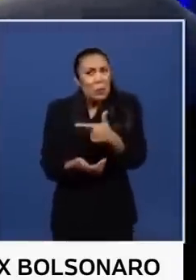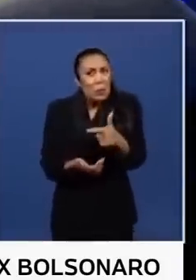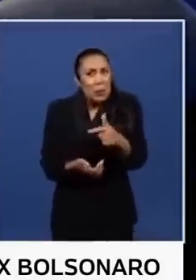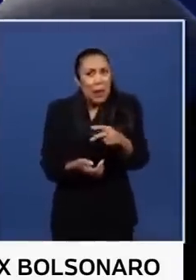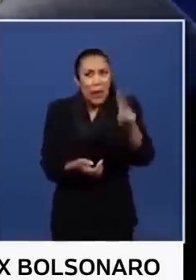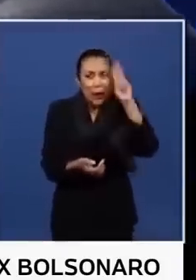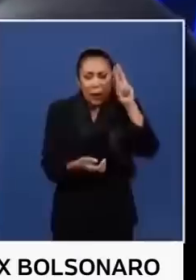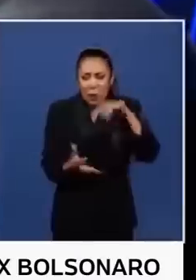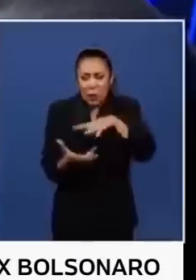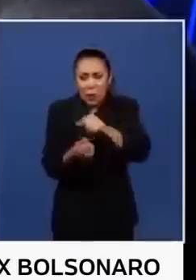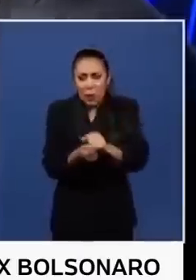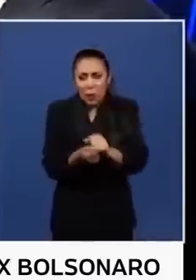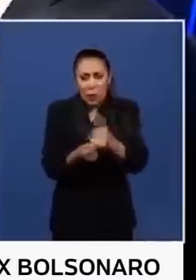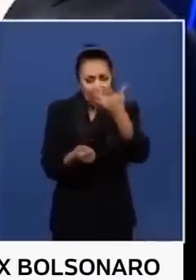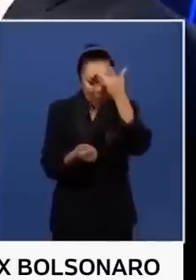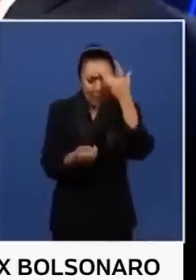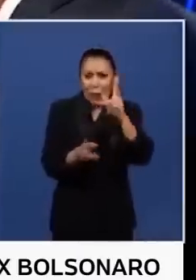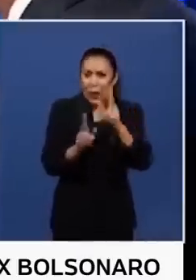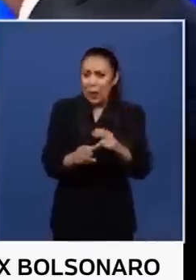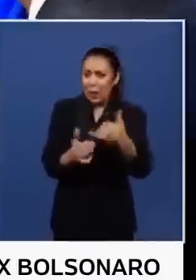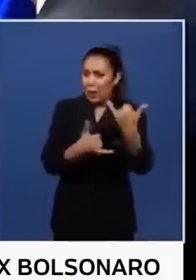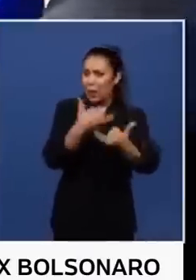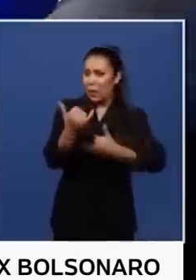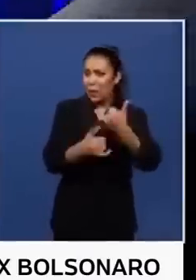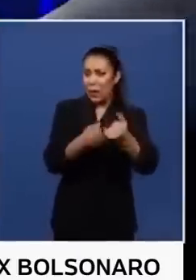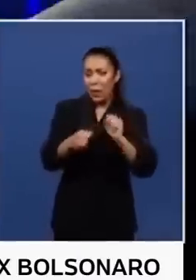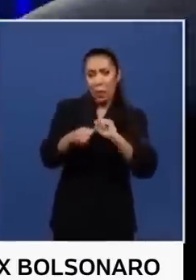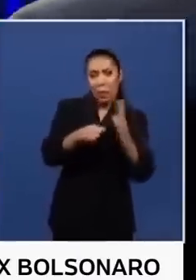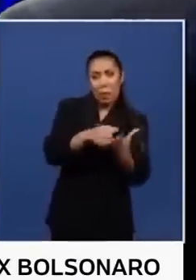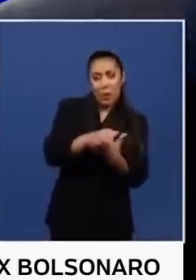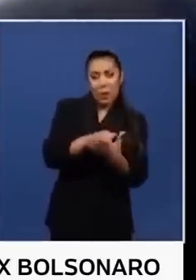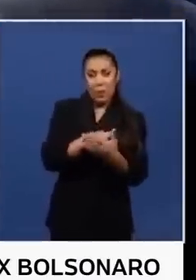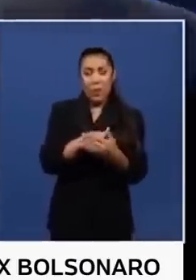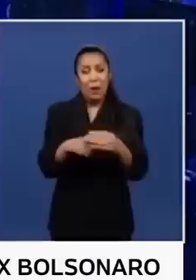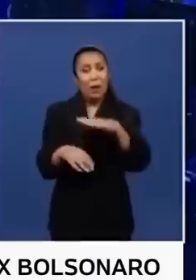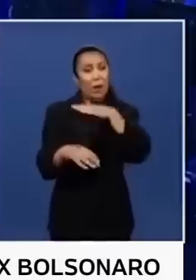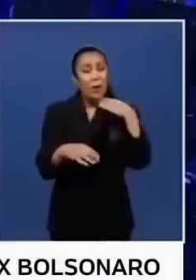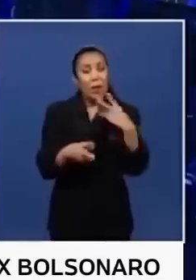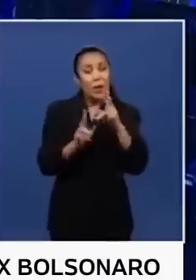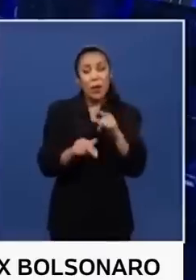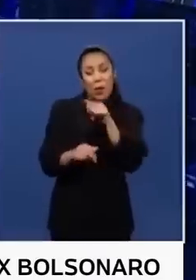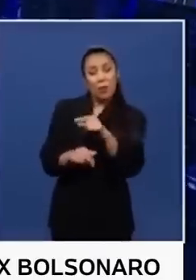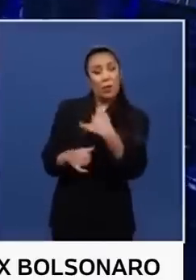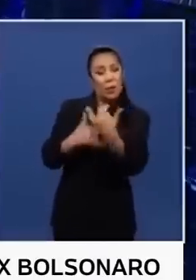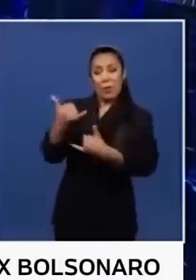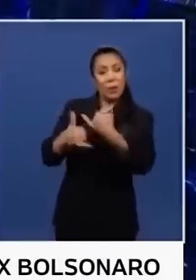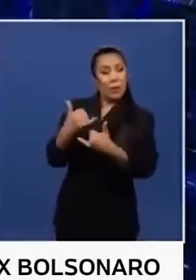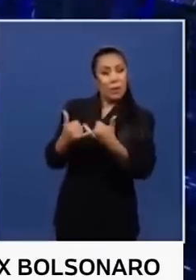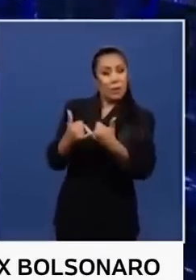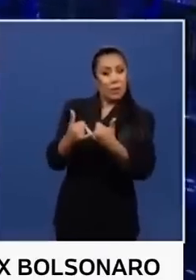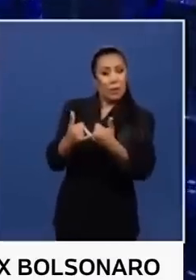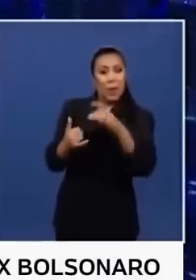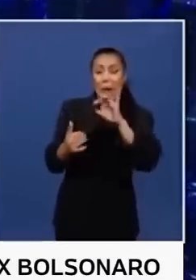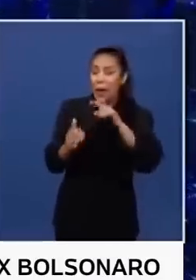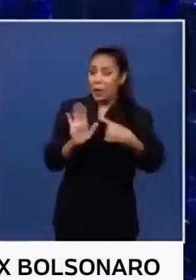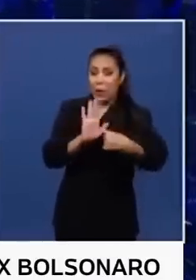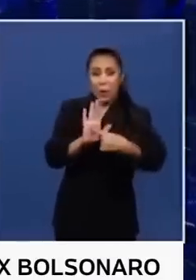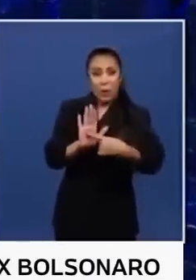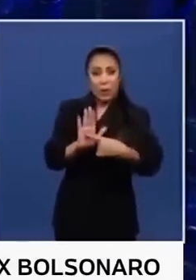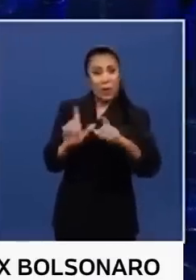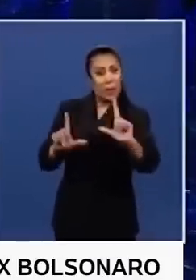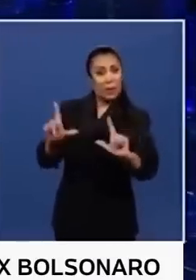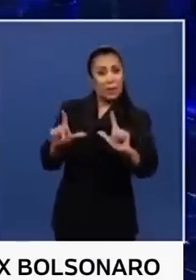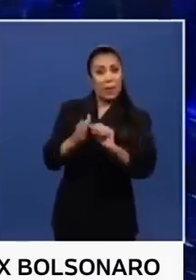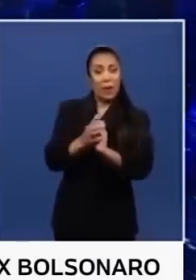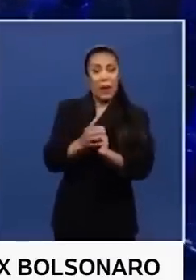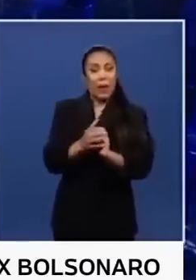que brincou com a pandemia e com a morte como você brincou. Brincou. É só mostrar na televisão, não vai